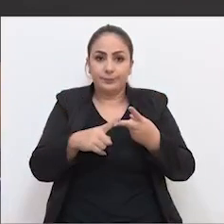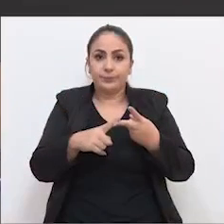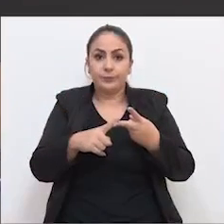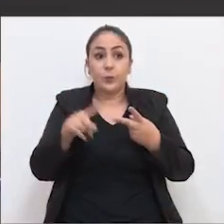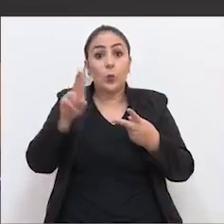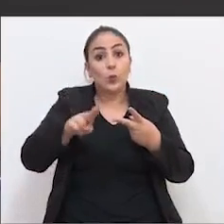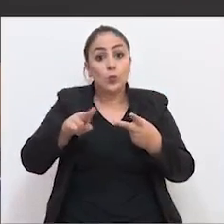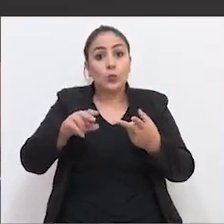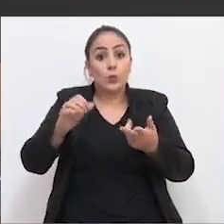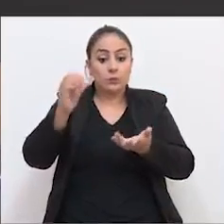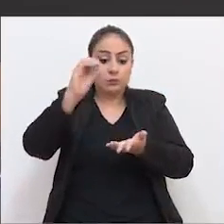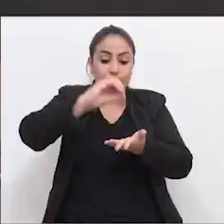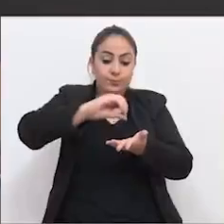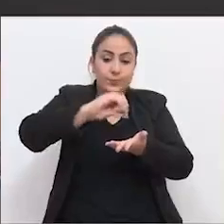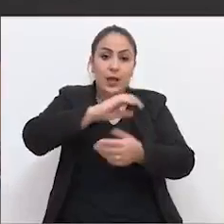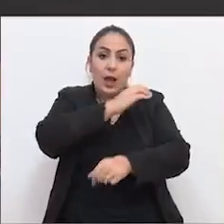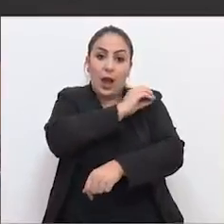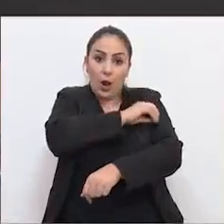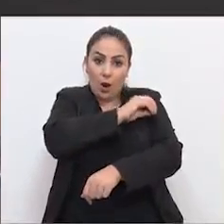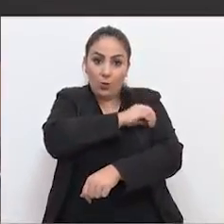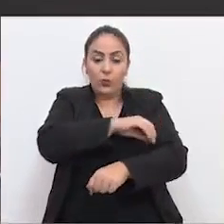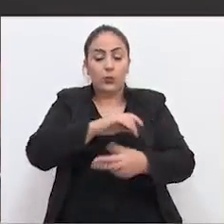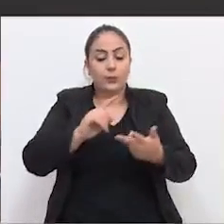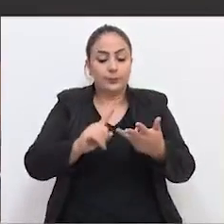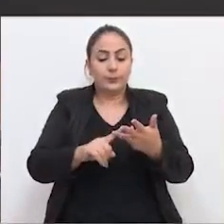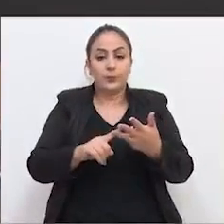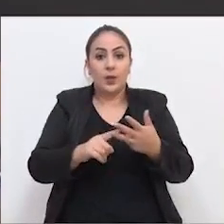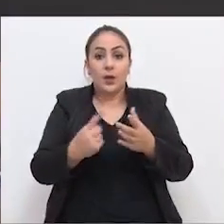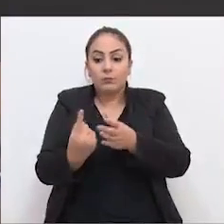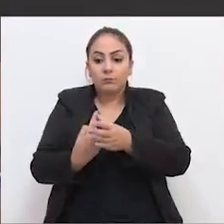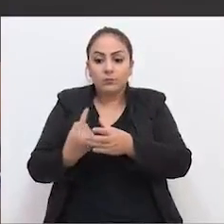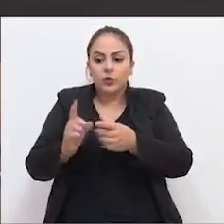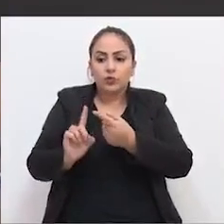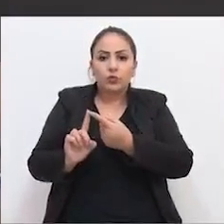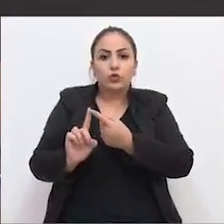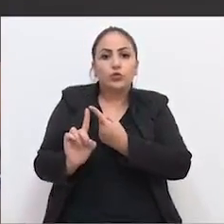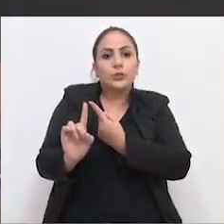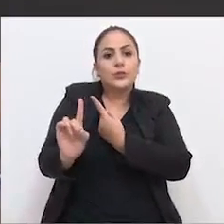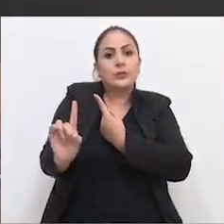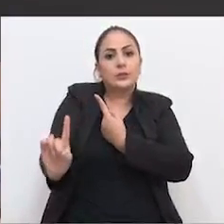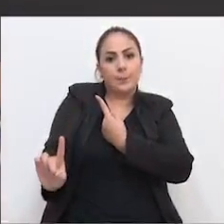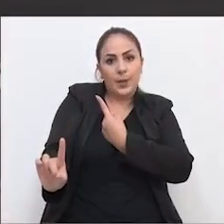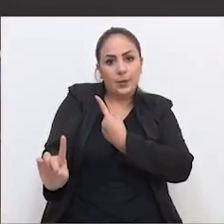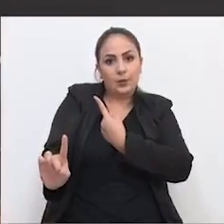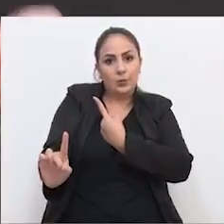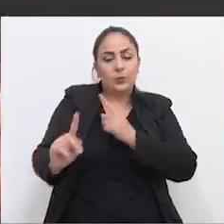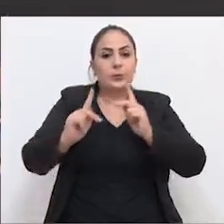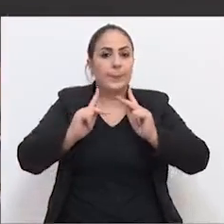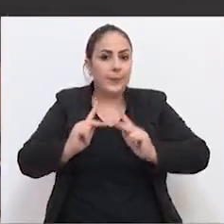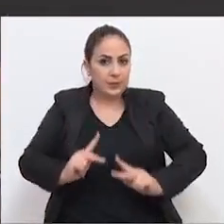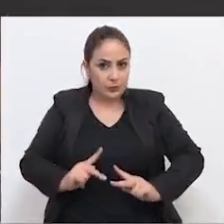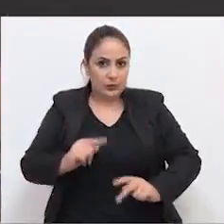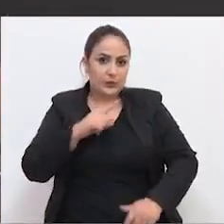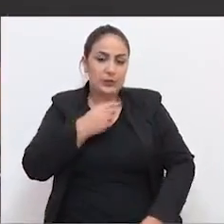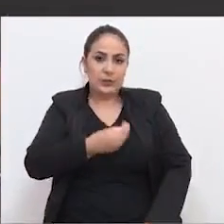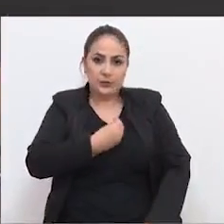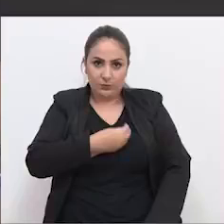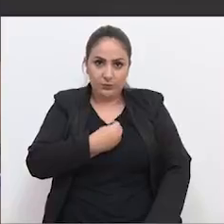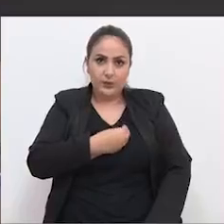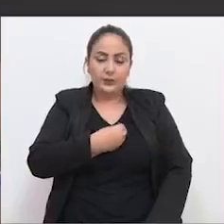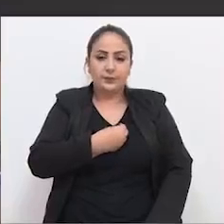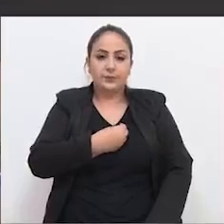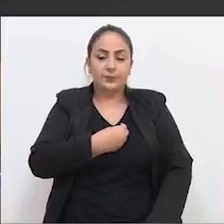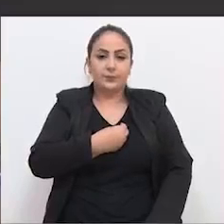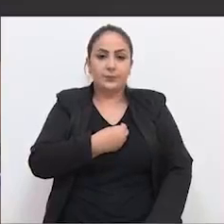observar o uso do álcool gel, o isolamento social, principalmente o distanciamento das pessoas que